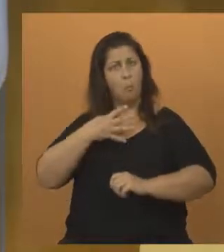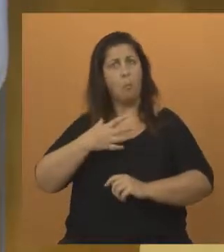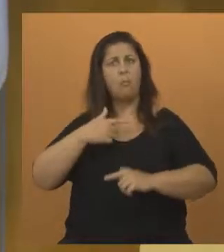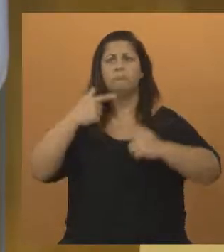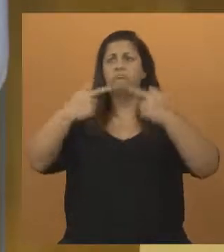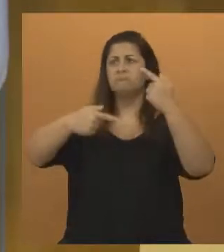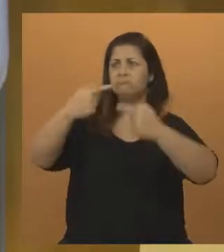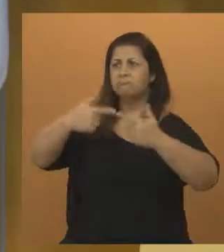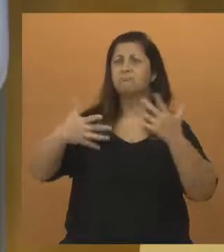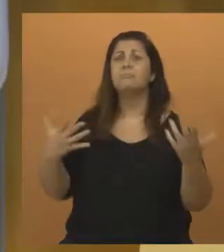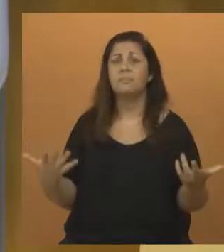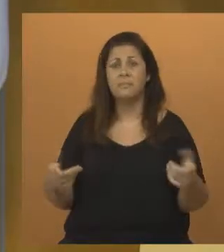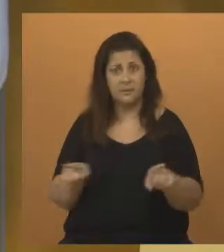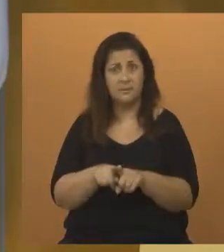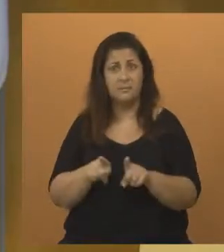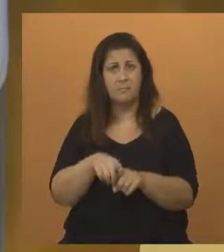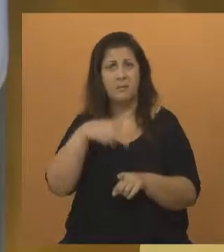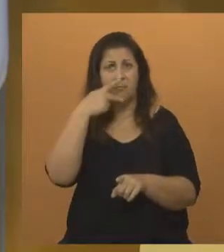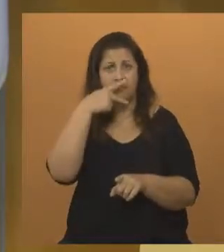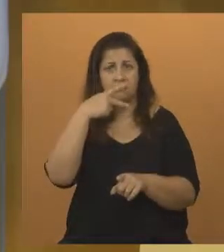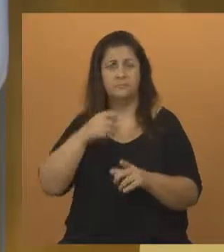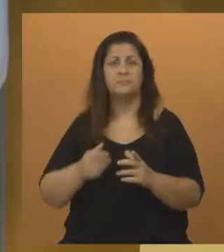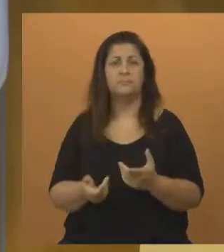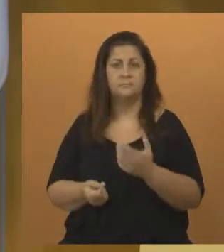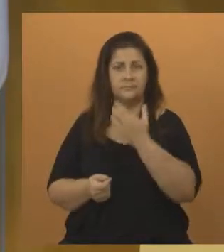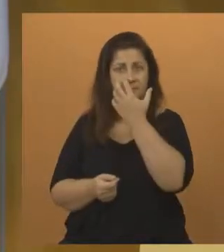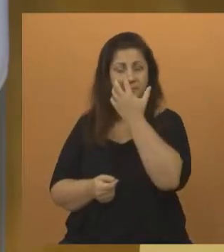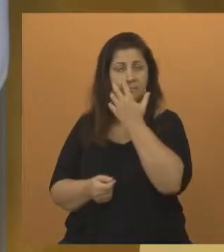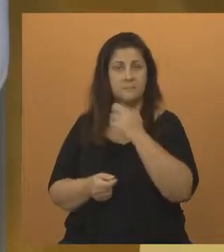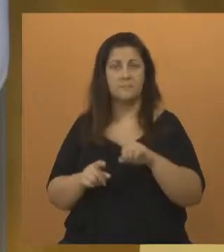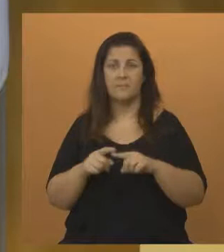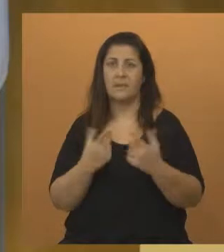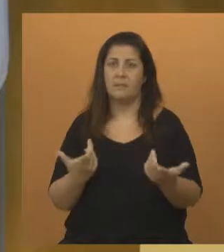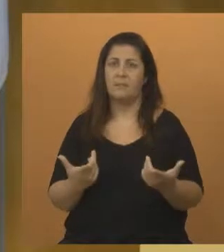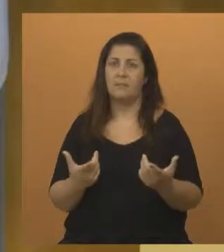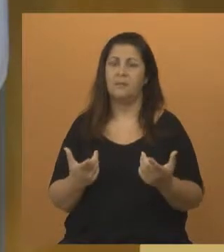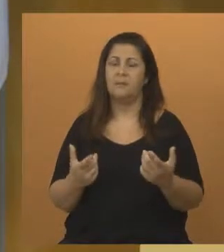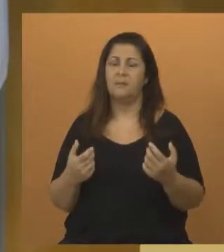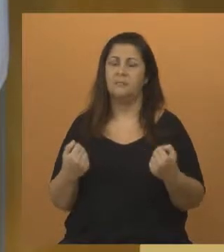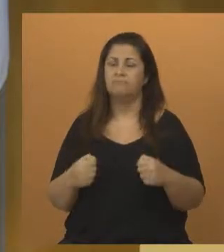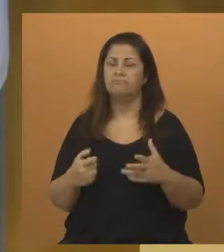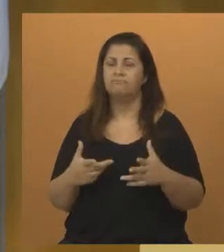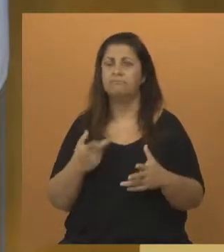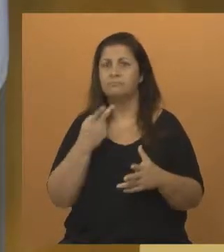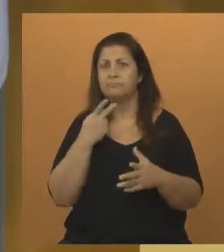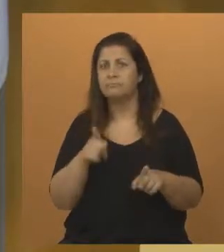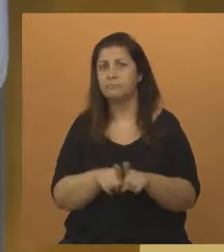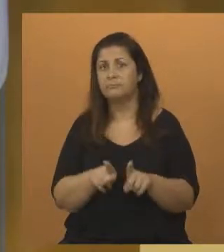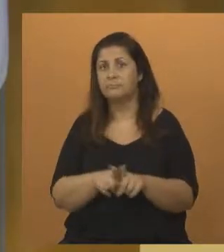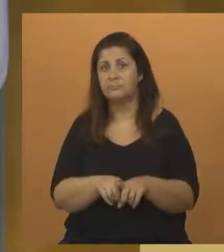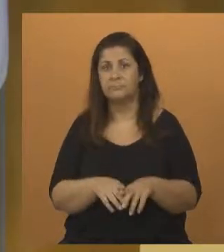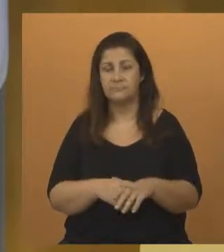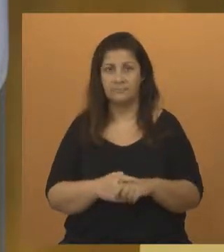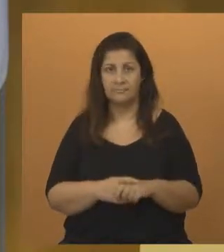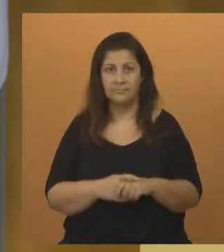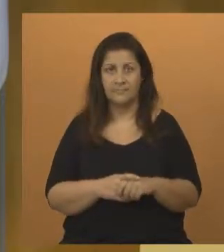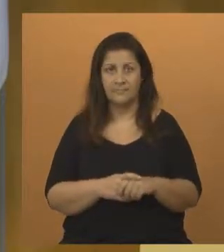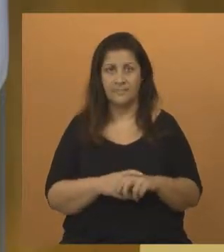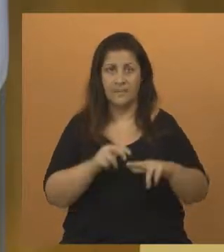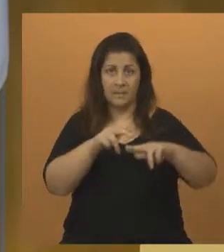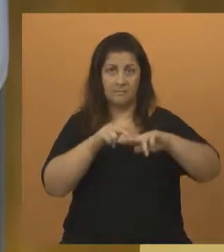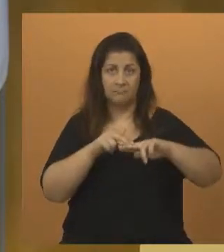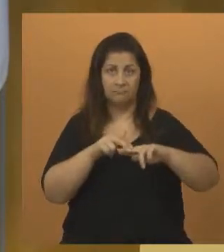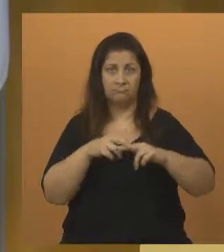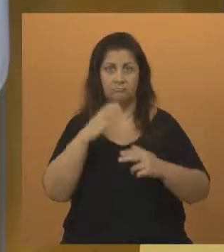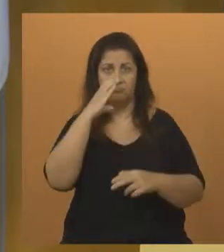debates, inclusive debates políticos. Mas é inegável também que, através desses